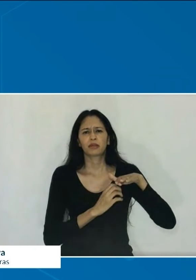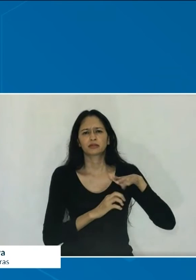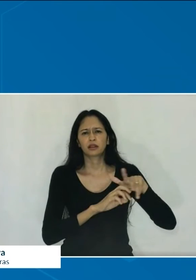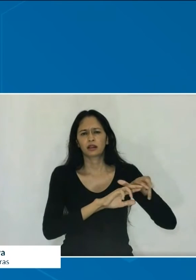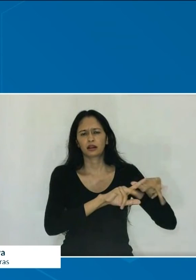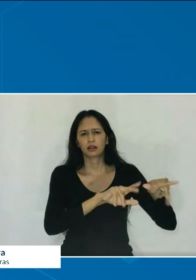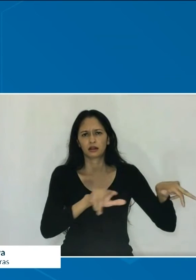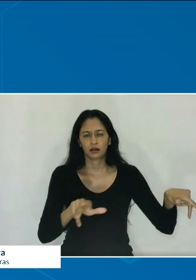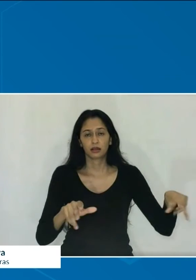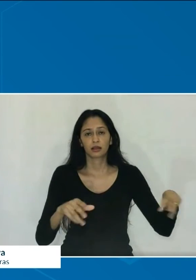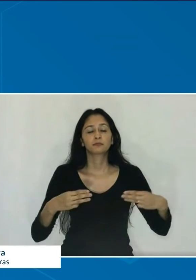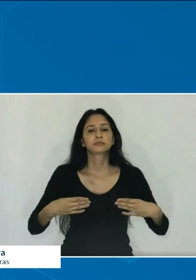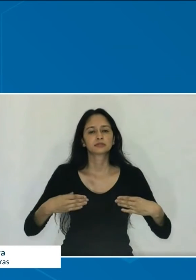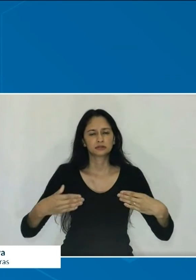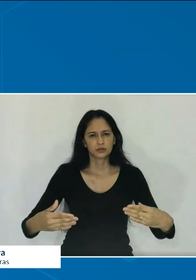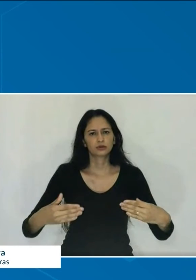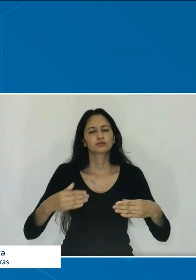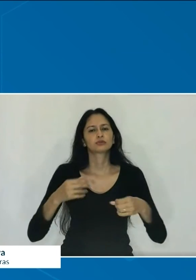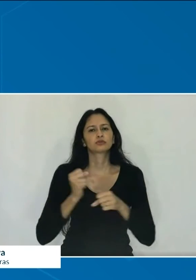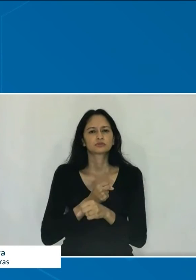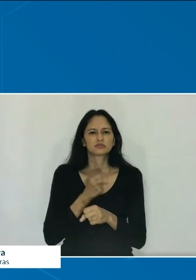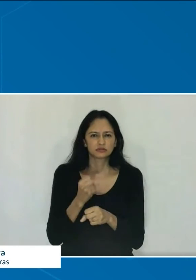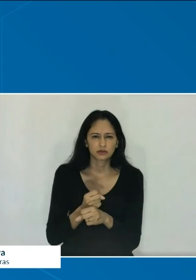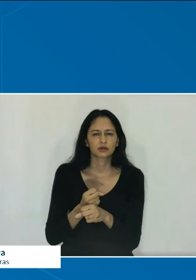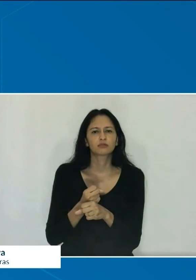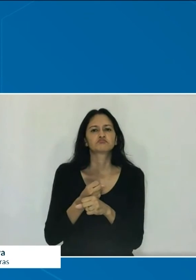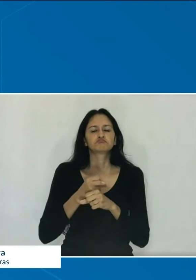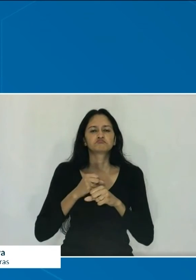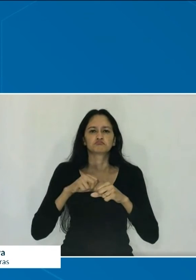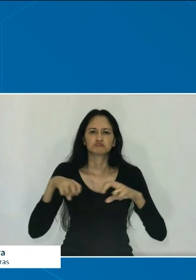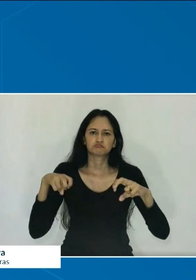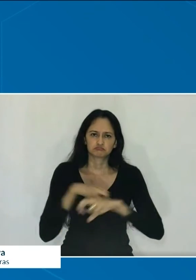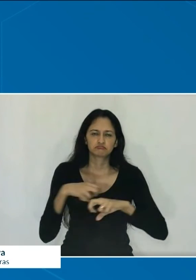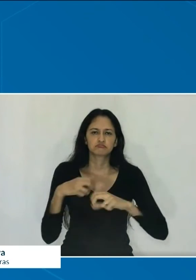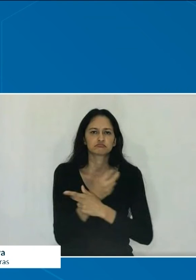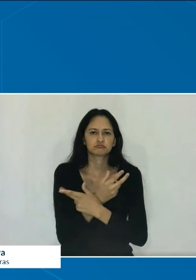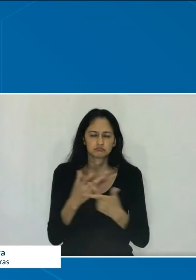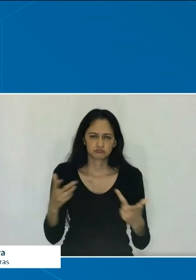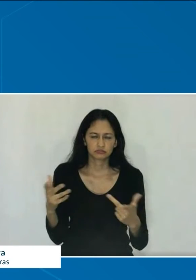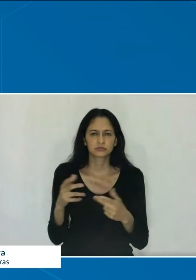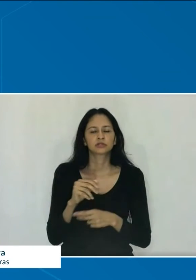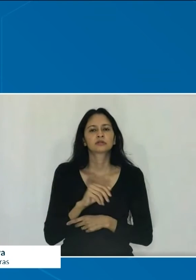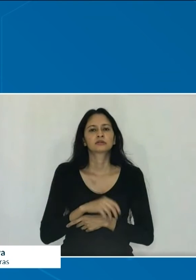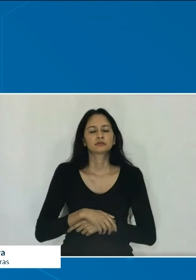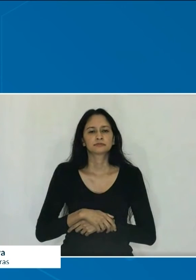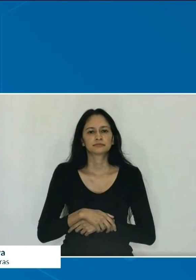da Infraestrutura, Ministério dos Transportes, a Agência Nacional de Transporte Terrestre.